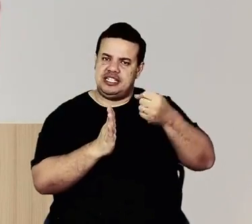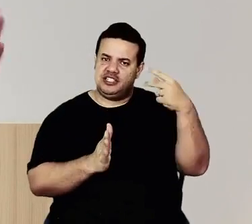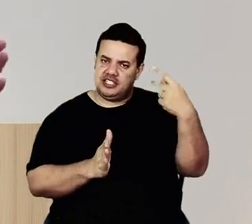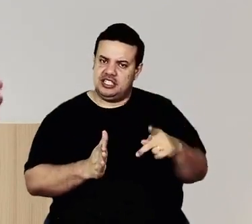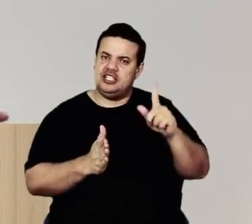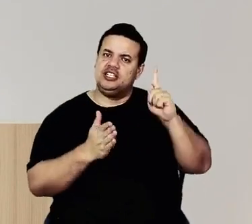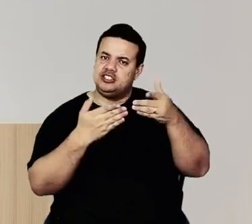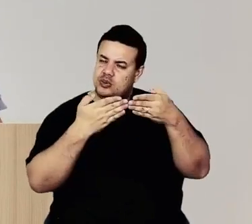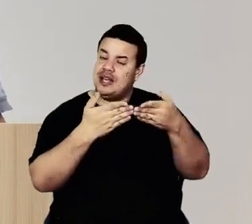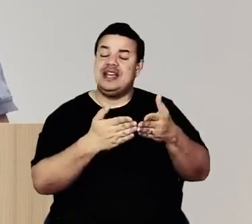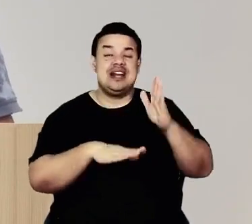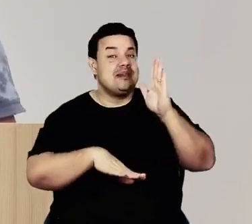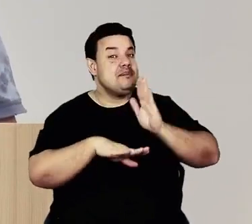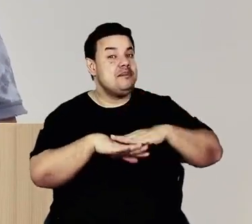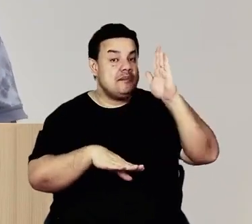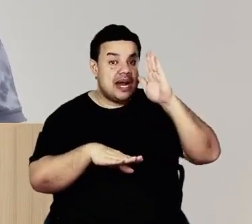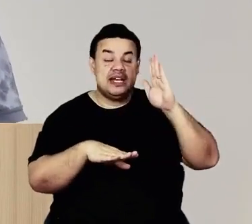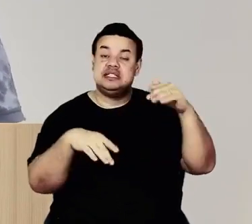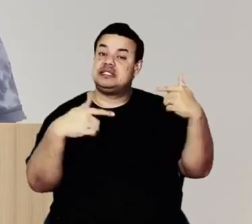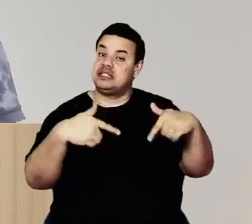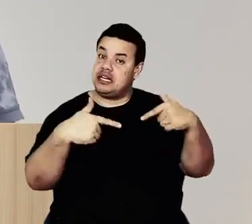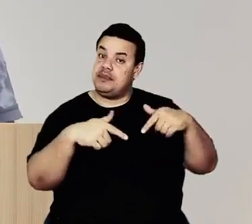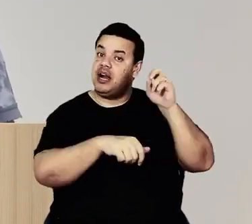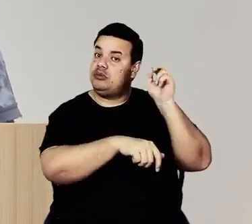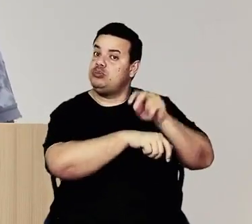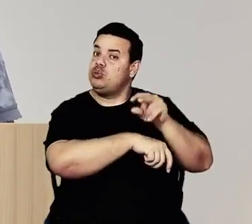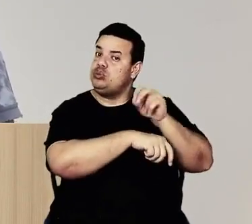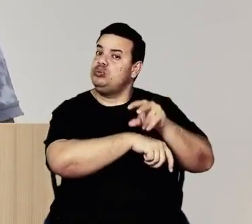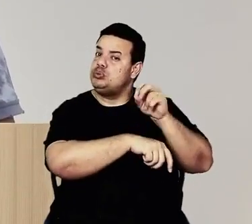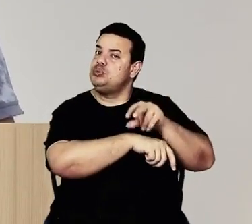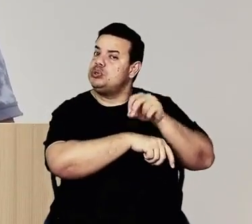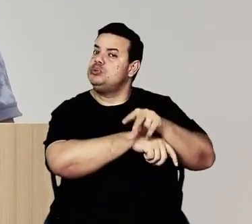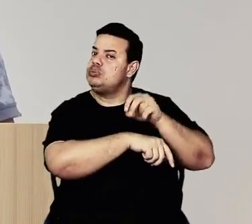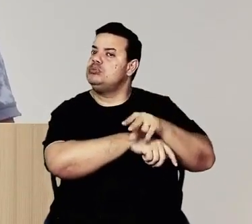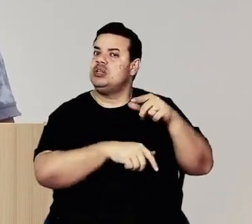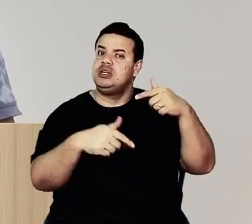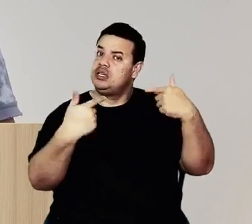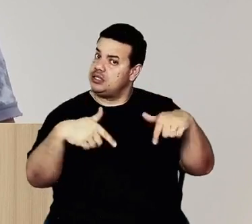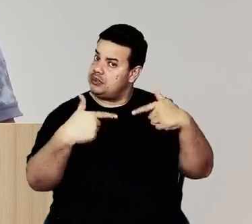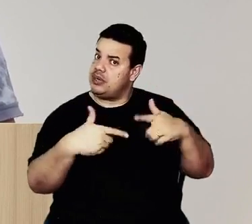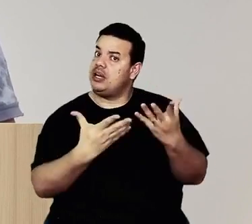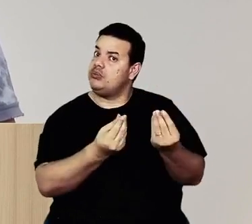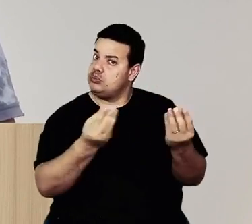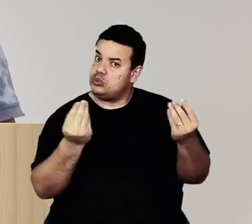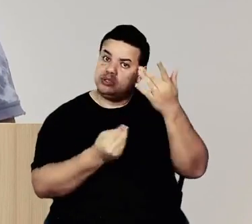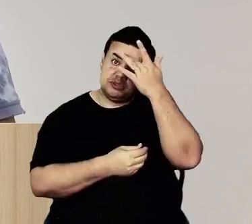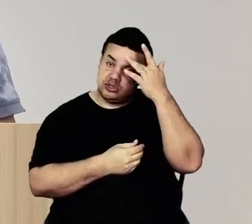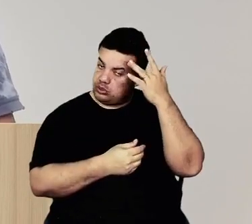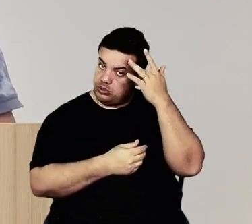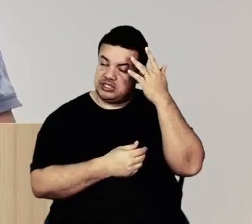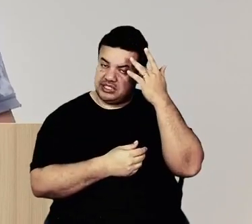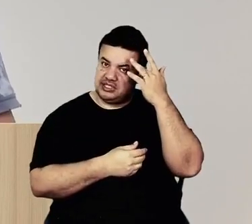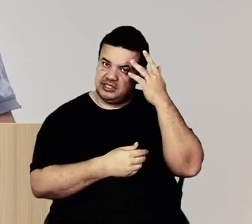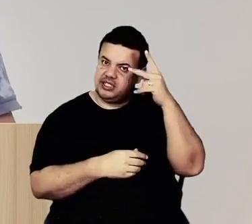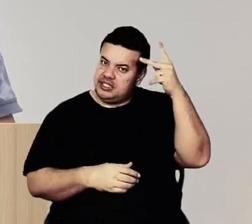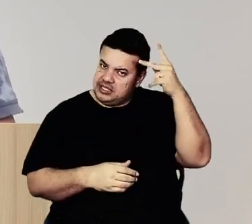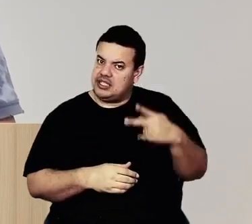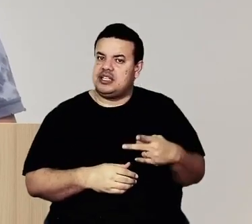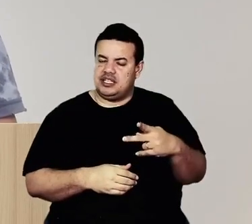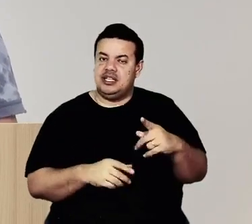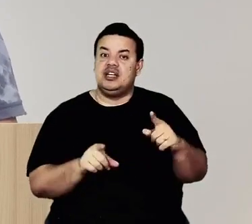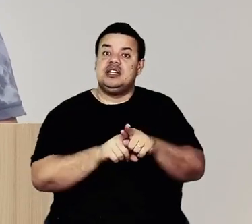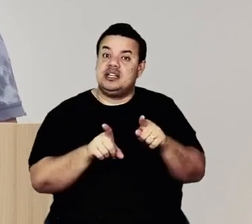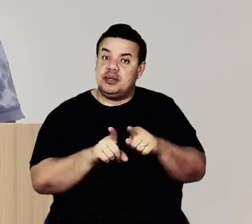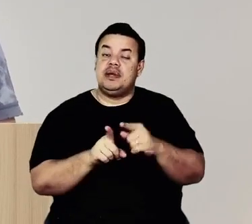das ali da da ponta da lista que gera emprego em Guaíra e que também eh recolhe tributos aí pro nosso